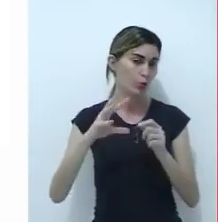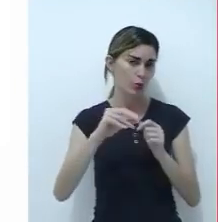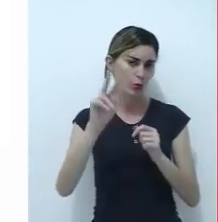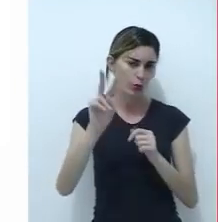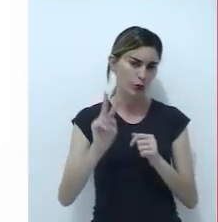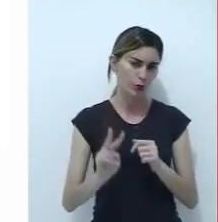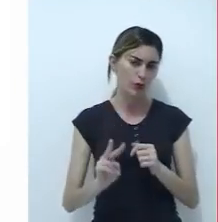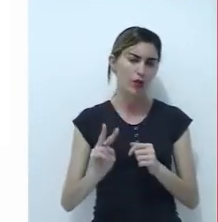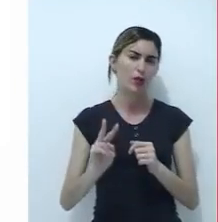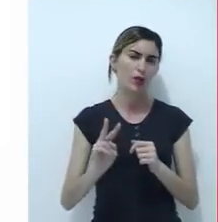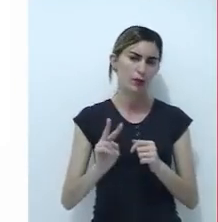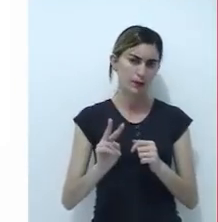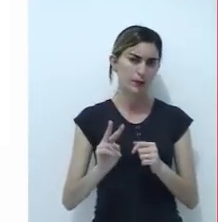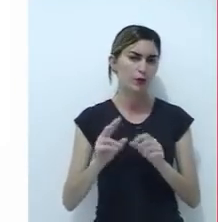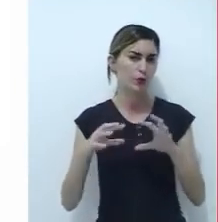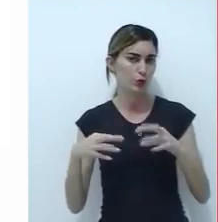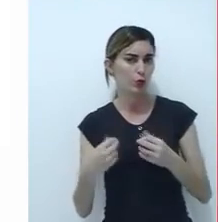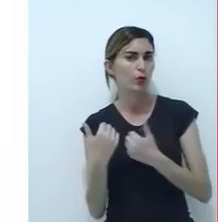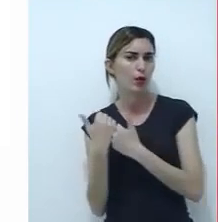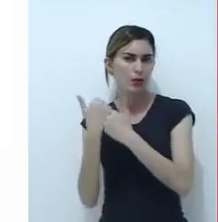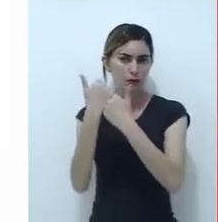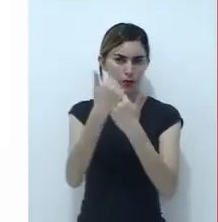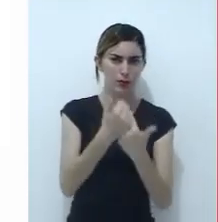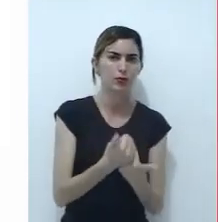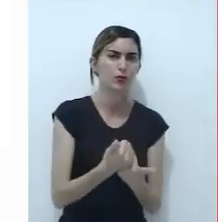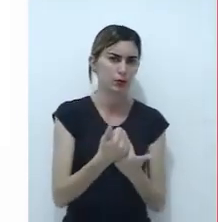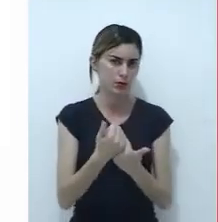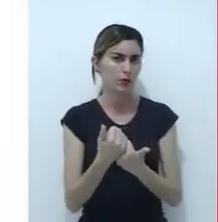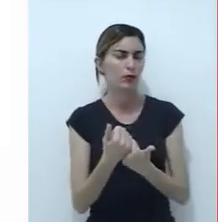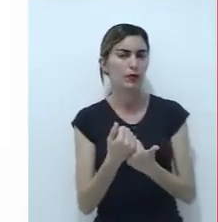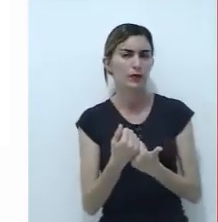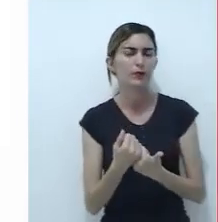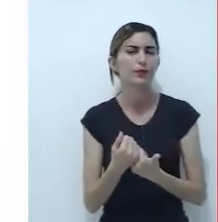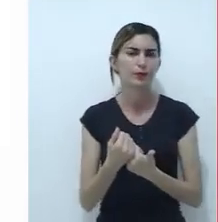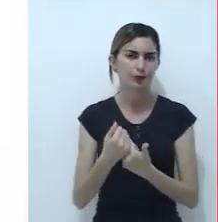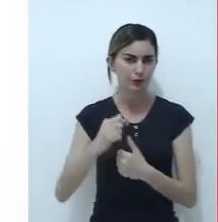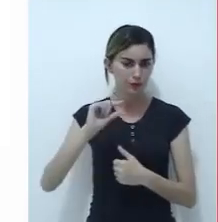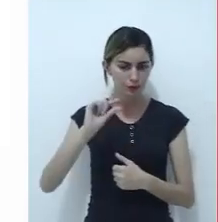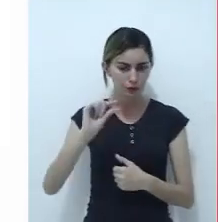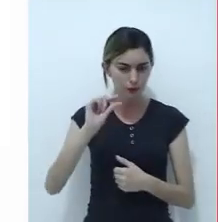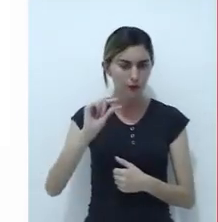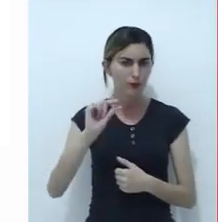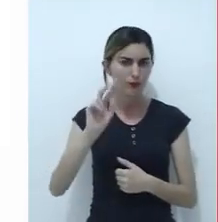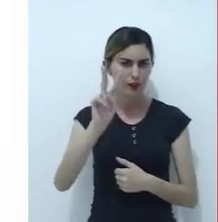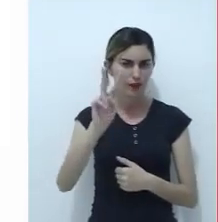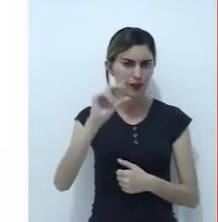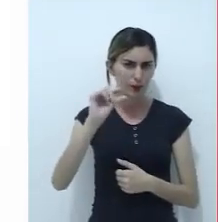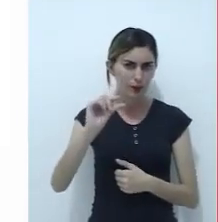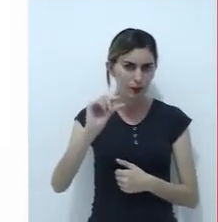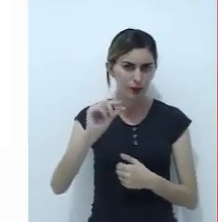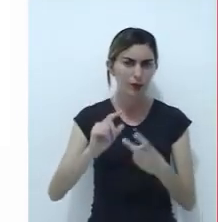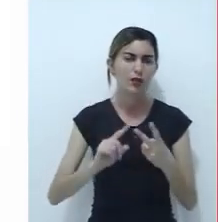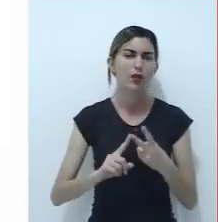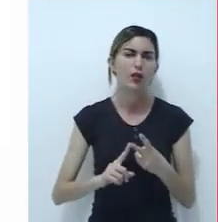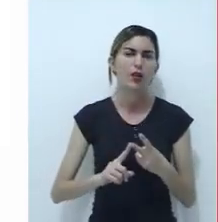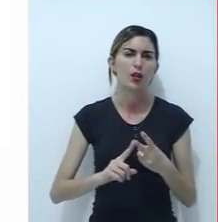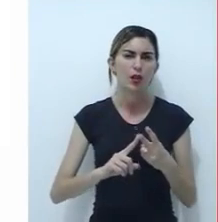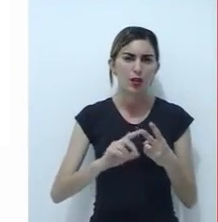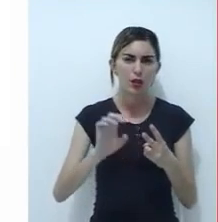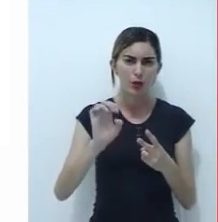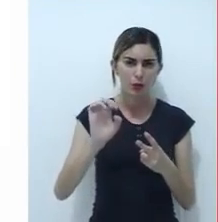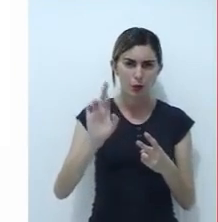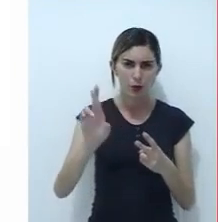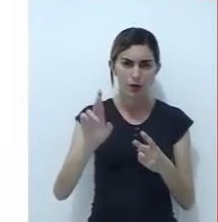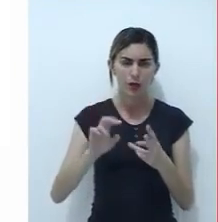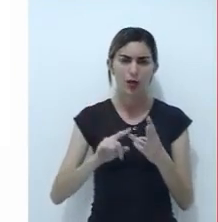as letras vão estar sendo representadas, em forma minúscula. Então tem o V para vapor, o